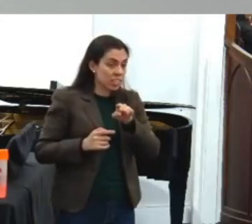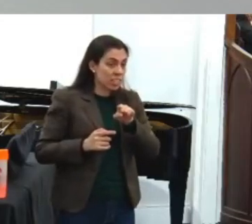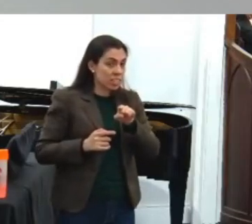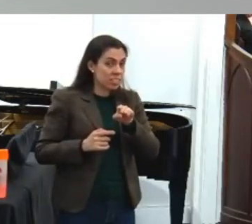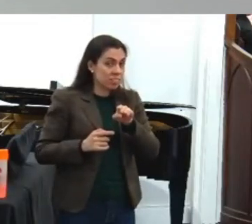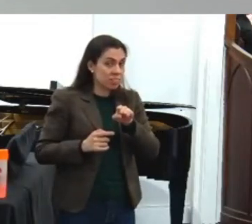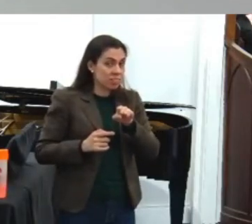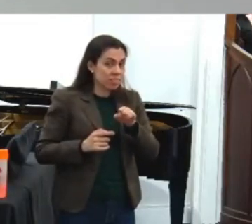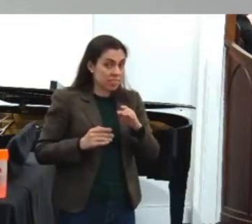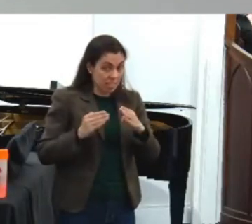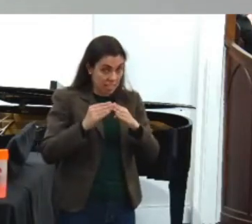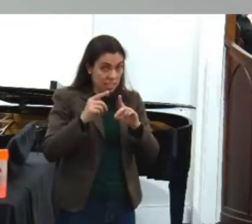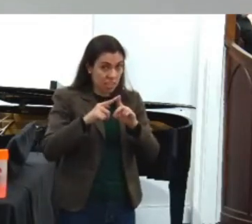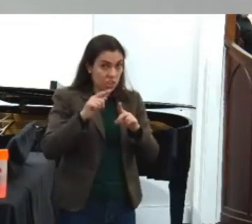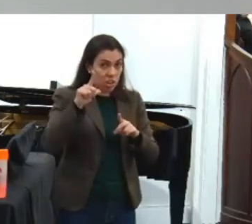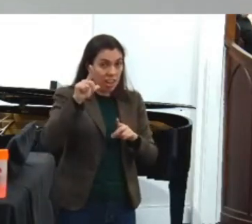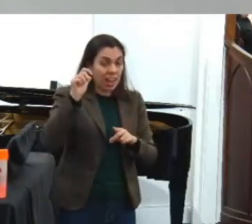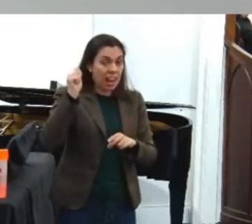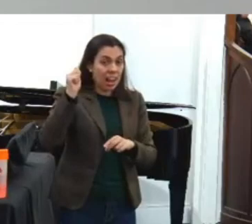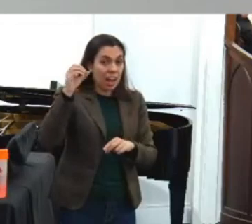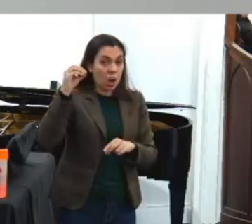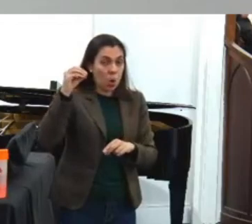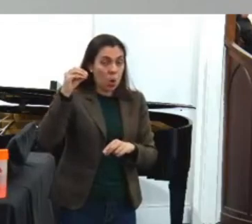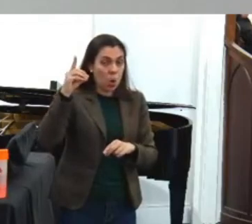e me sentei com meu Pai no seu trono.